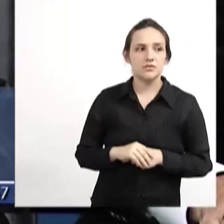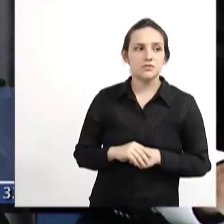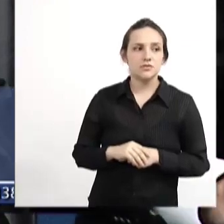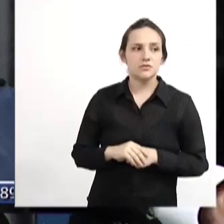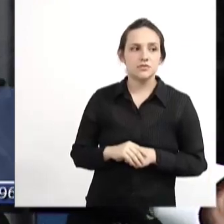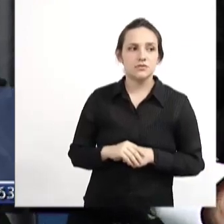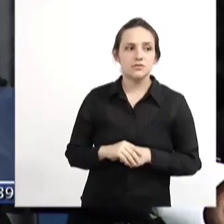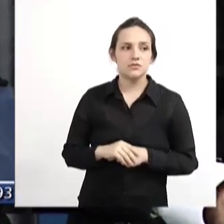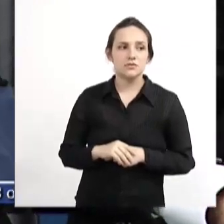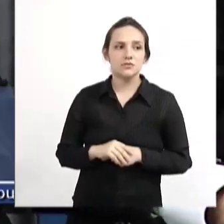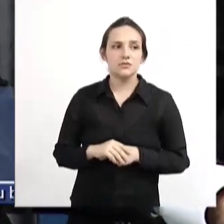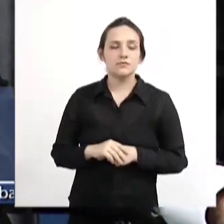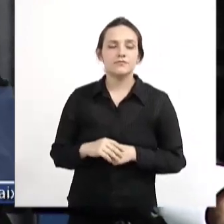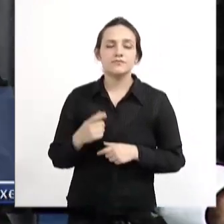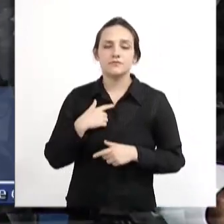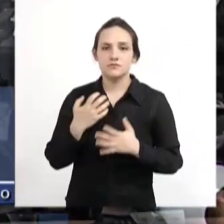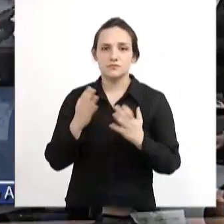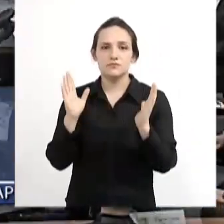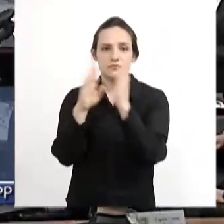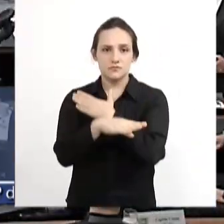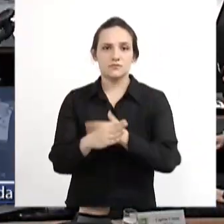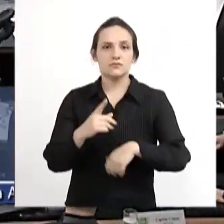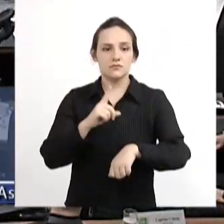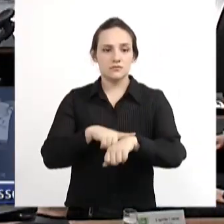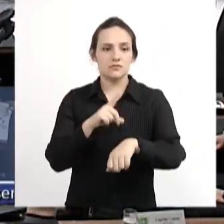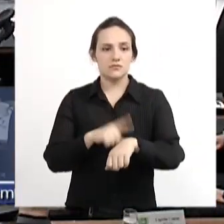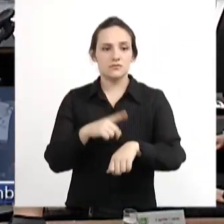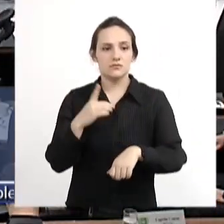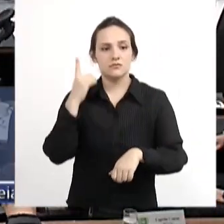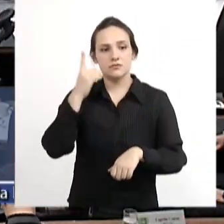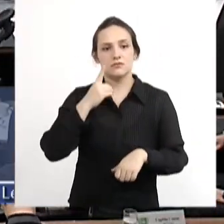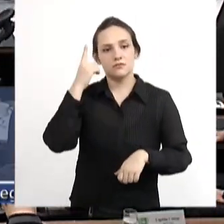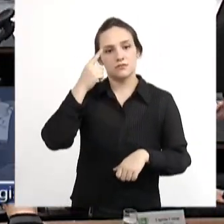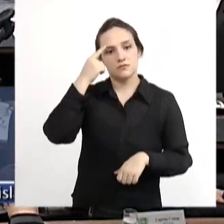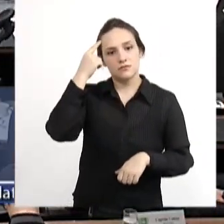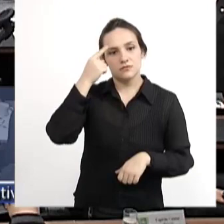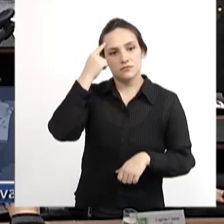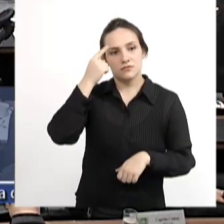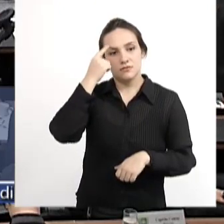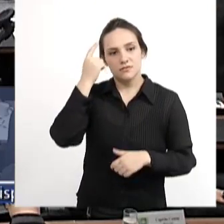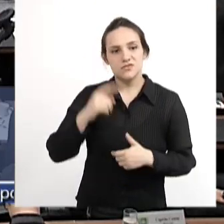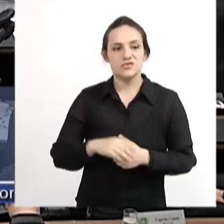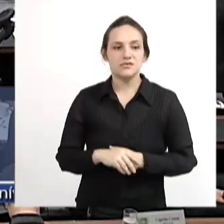Senhor presidente, eu quero fazer a inversão do meu tempo com o deputado José Teixeira.